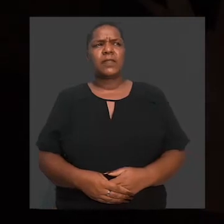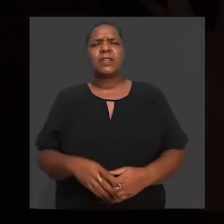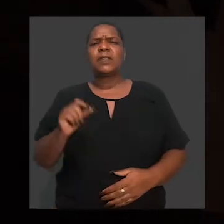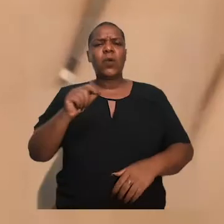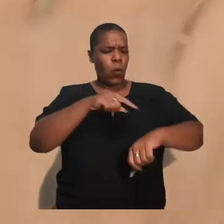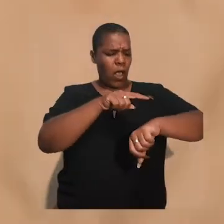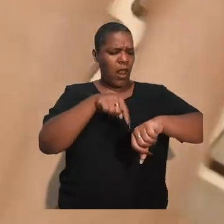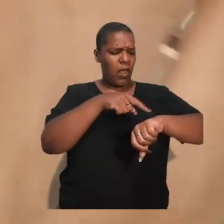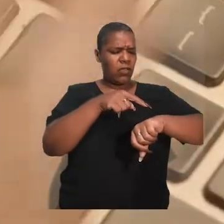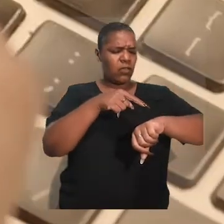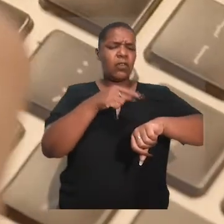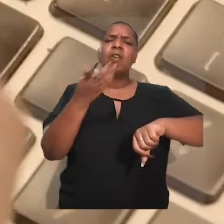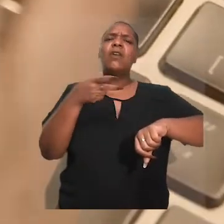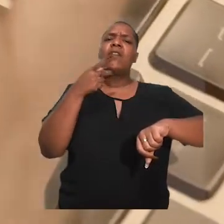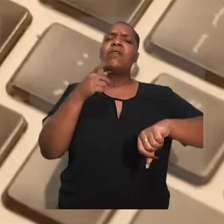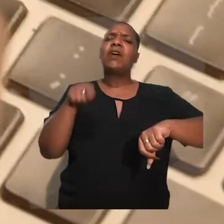Que língua é essa que o relógio fala?